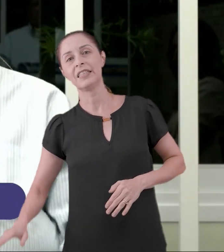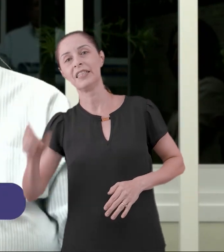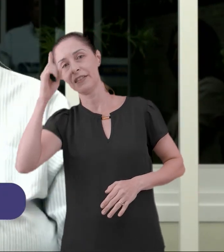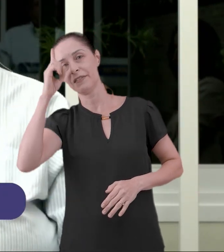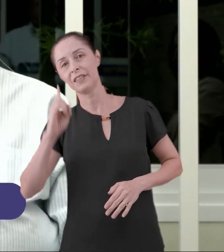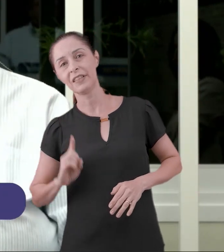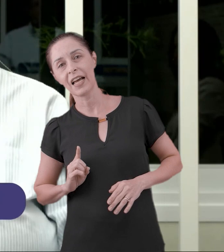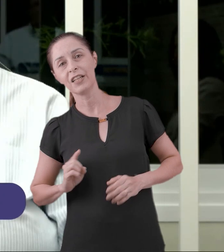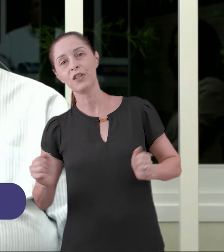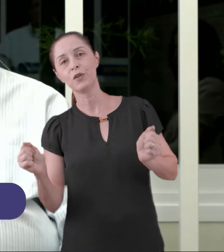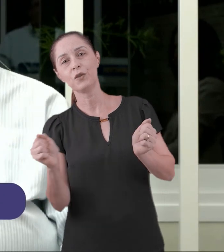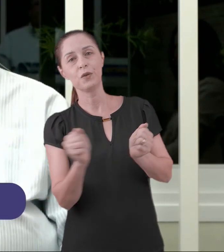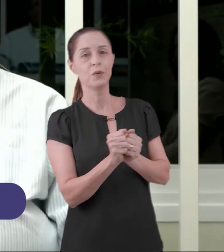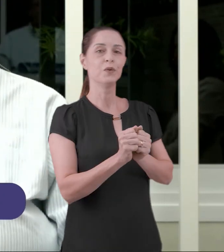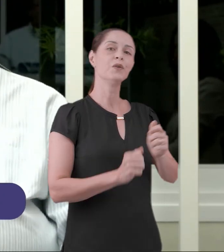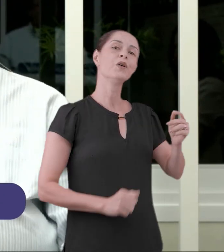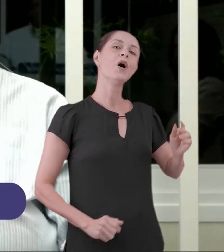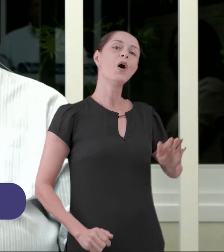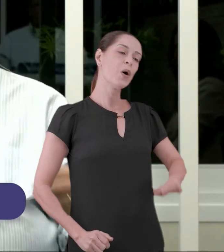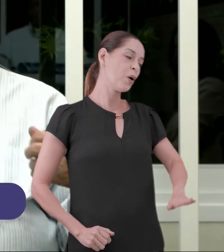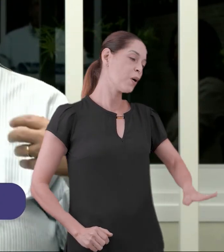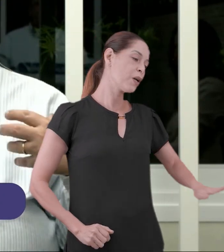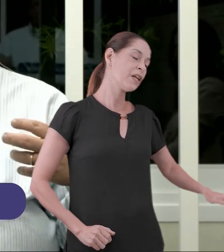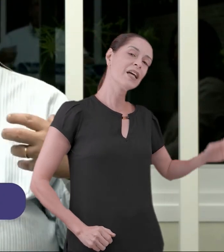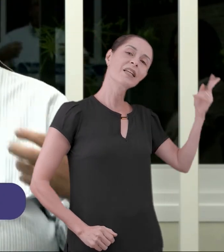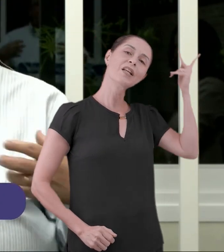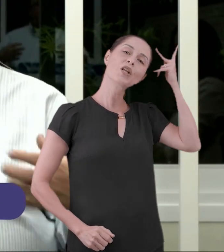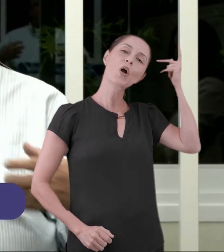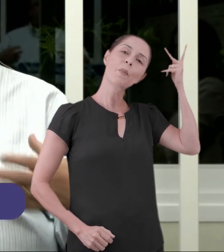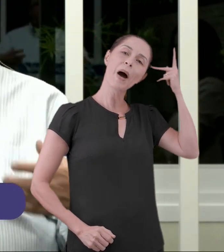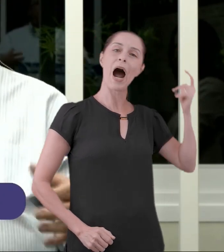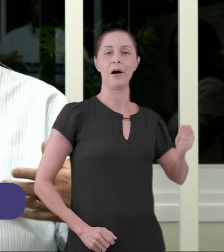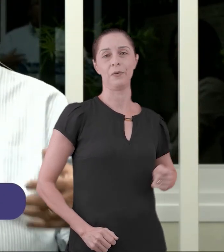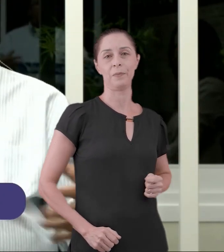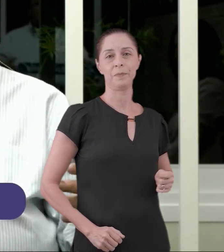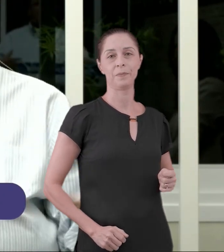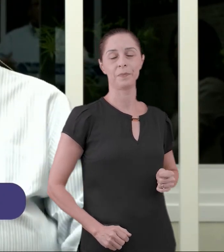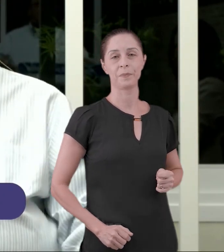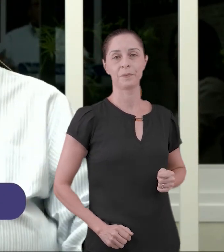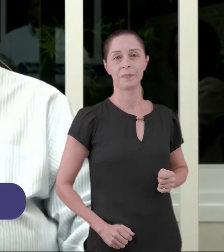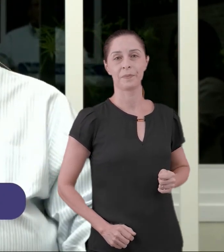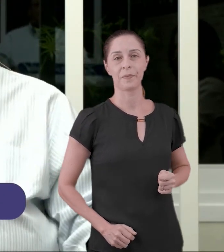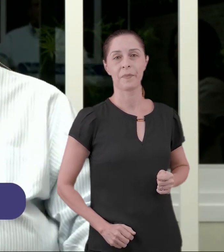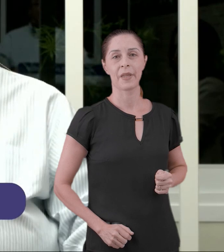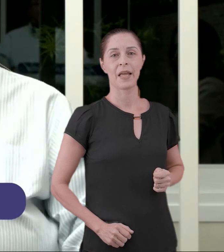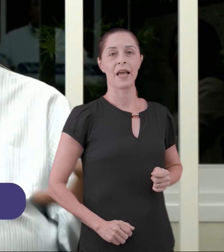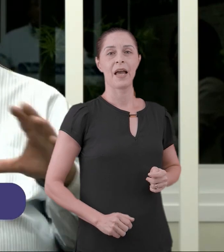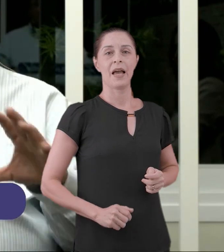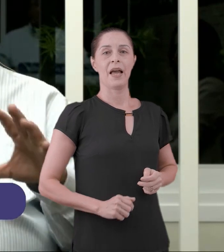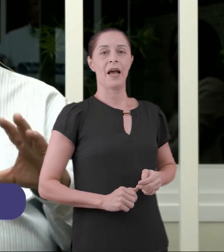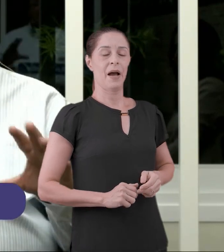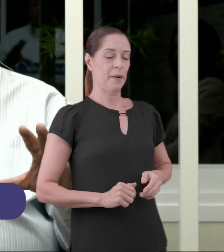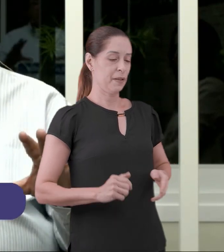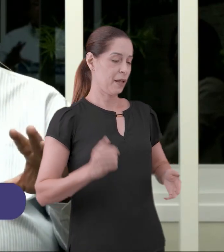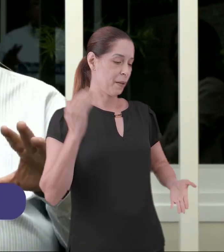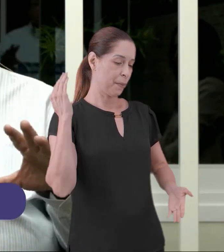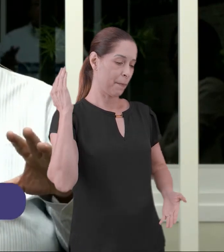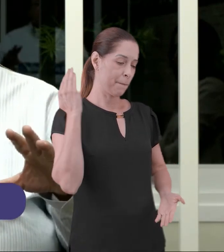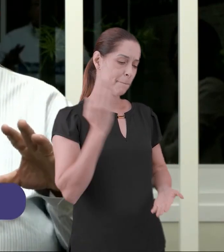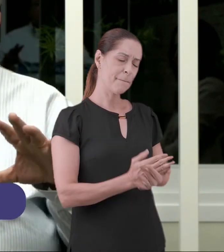isso maravilhoso, né? Eu acho que nós temos que quebrar esses estigmas, né? Esses paradigmas